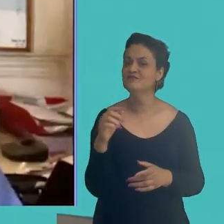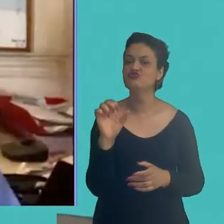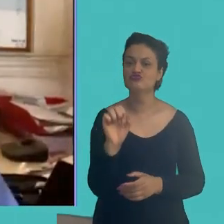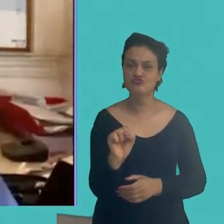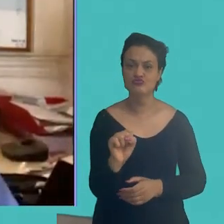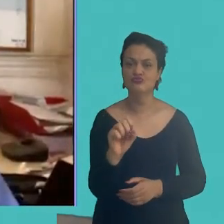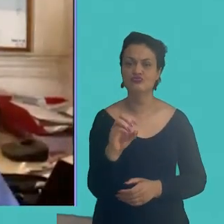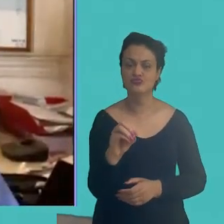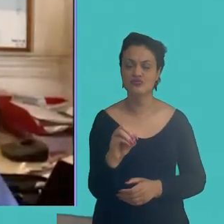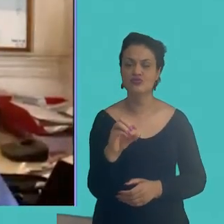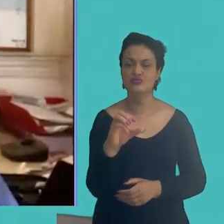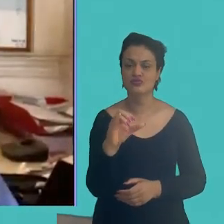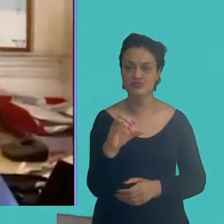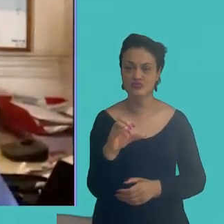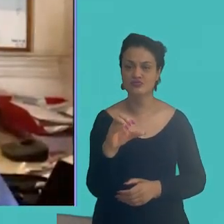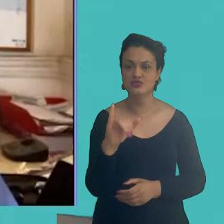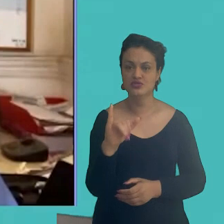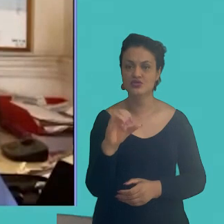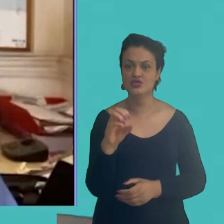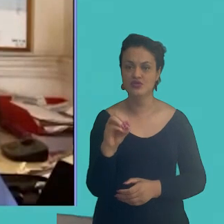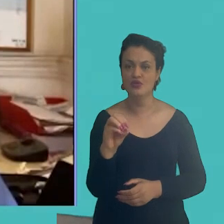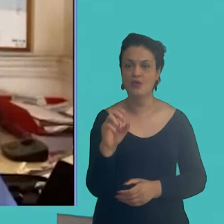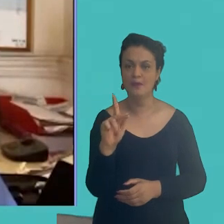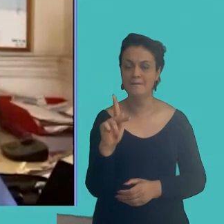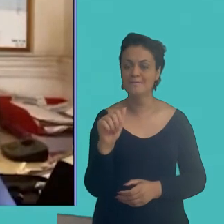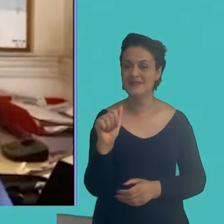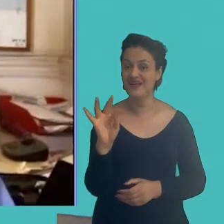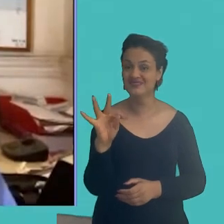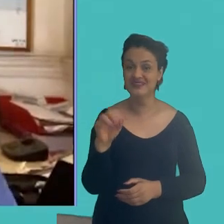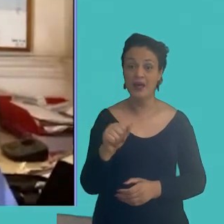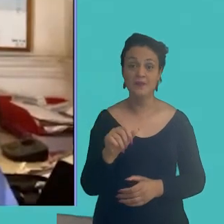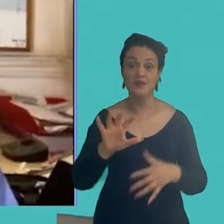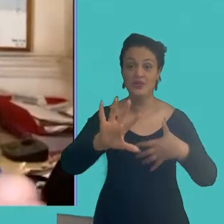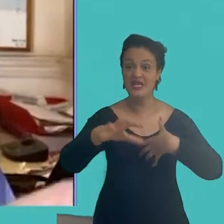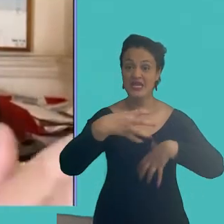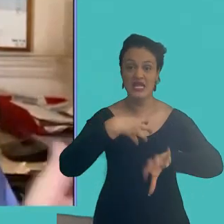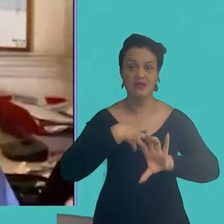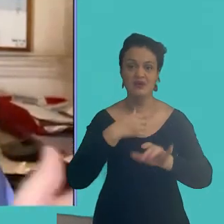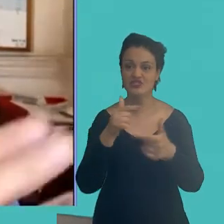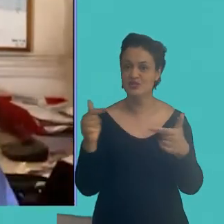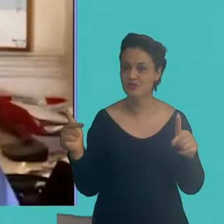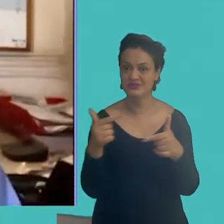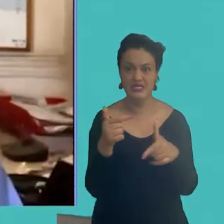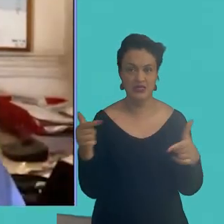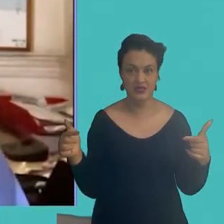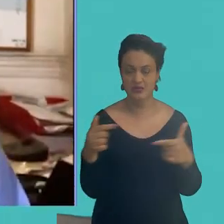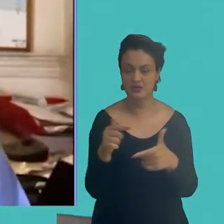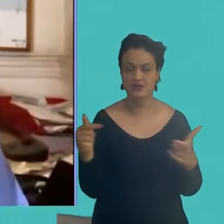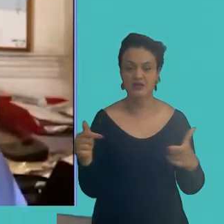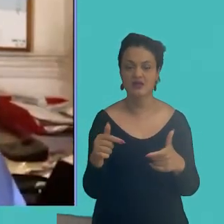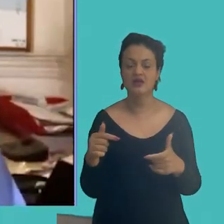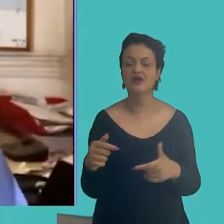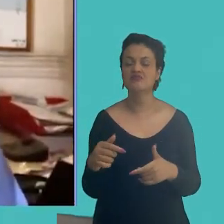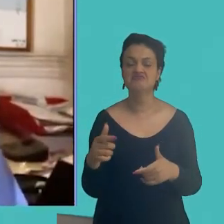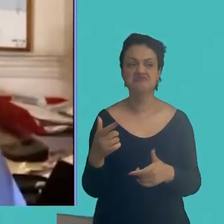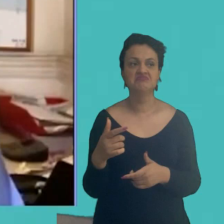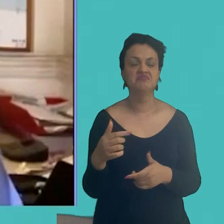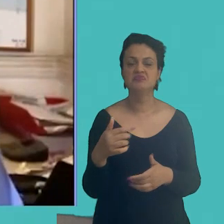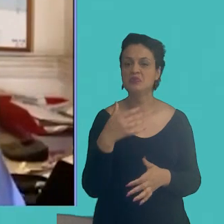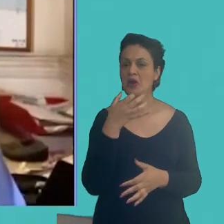de manifestar, sobretudo, a empatia em relação ao sofrimento alheio, em função daquilo que ele acha que são as suas